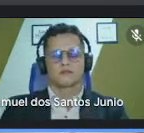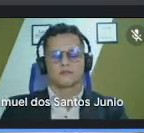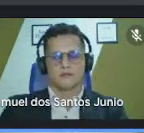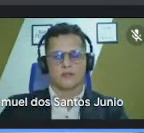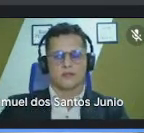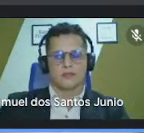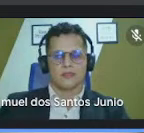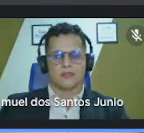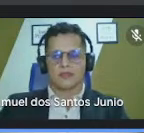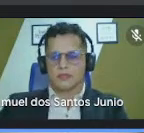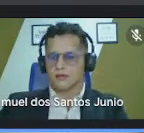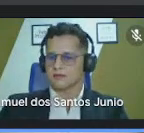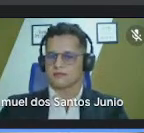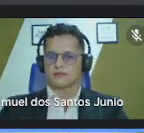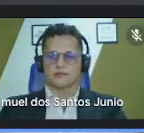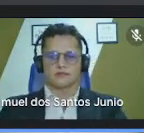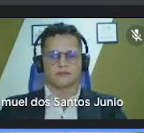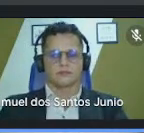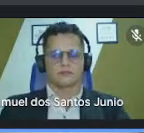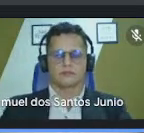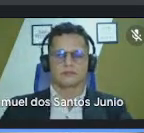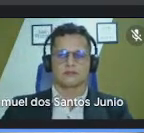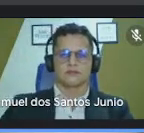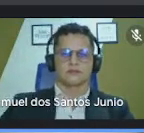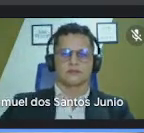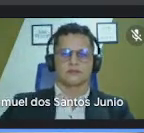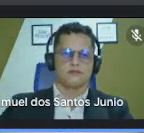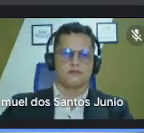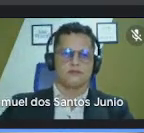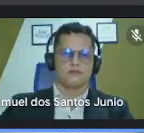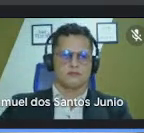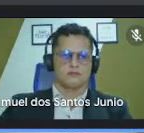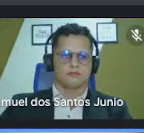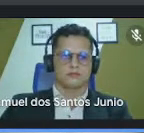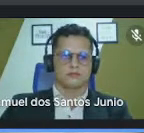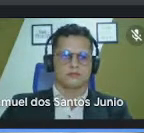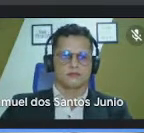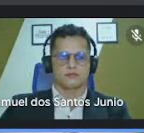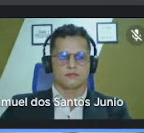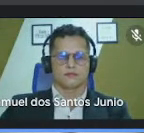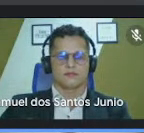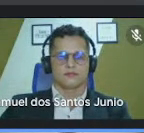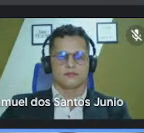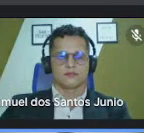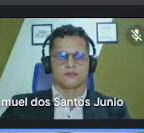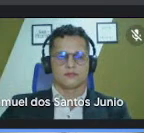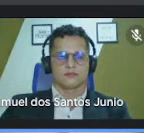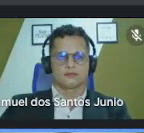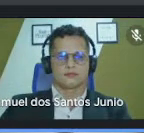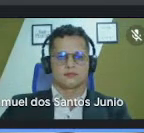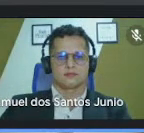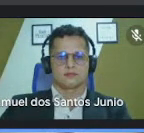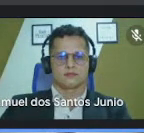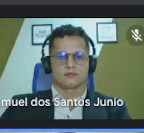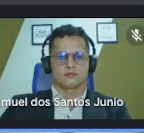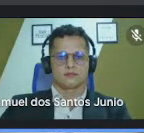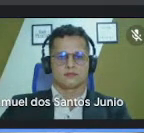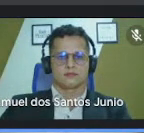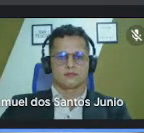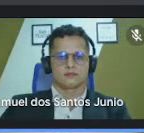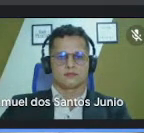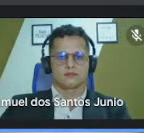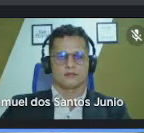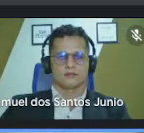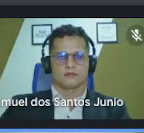tudo arquivado nesse sistema, nesse site chamado de Plataforma Brasil. Bom, e o nosso CEP?